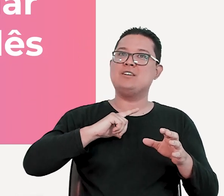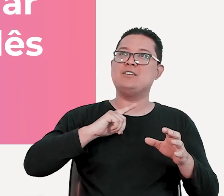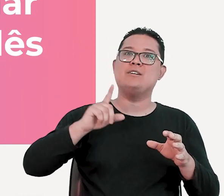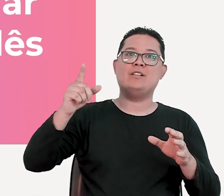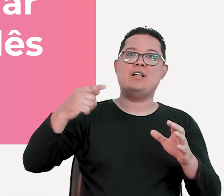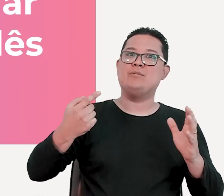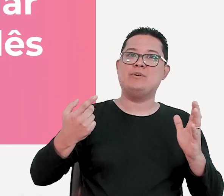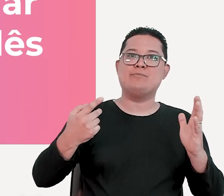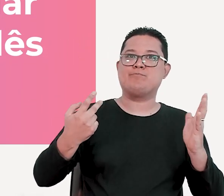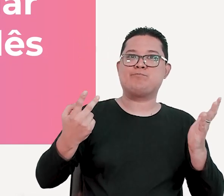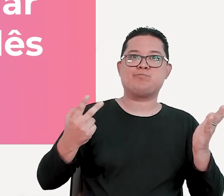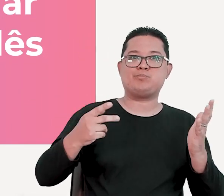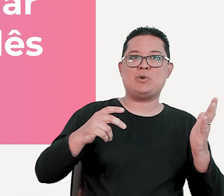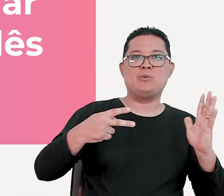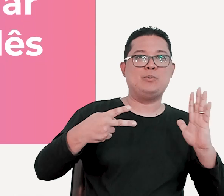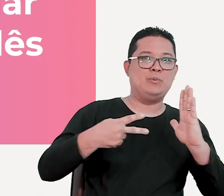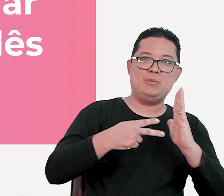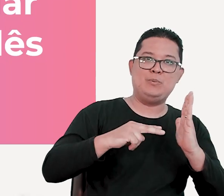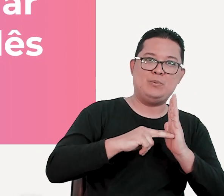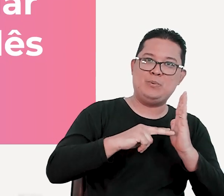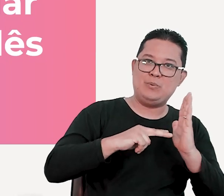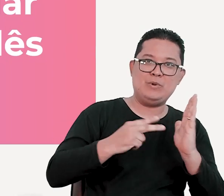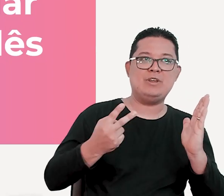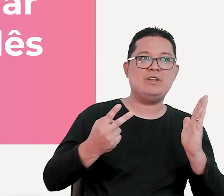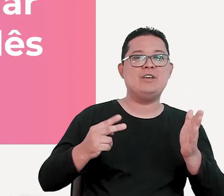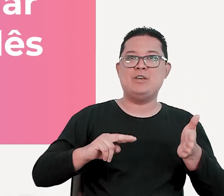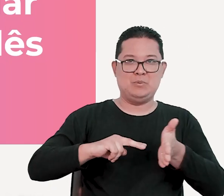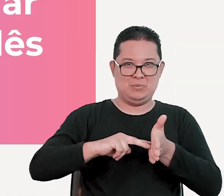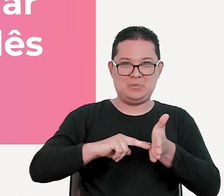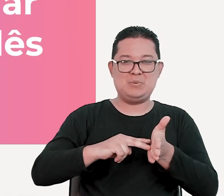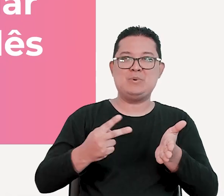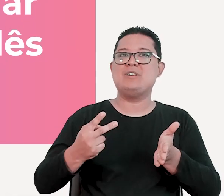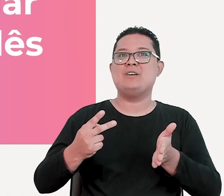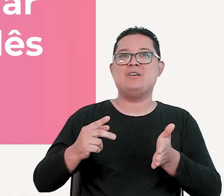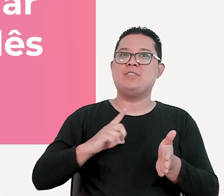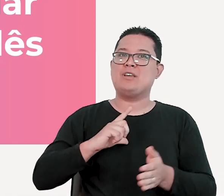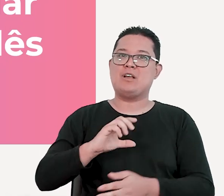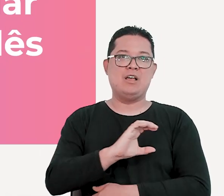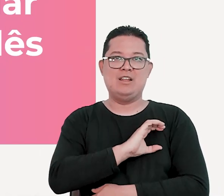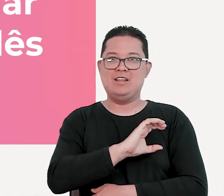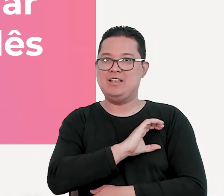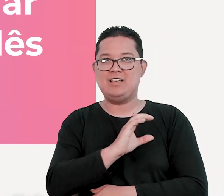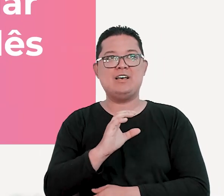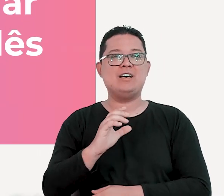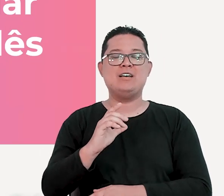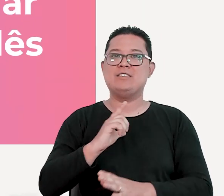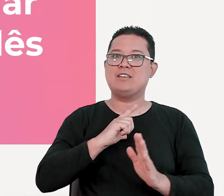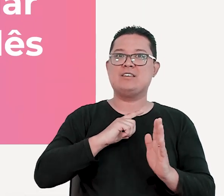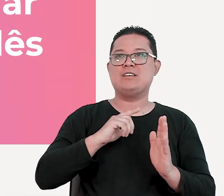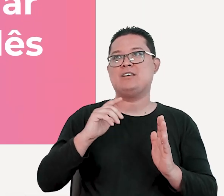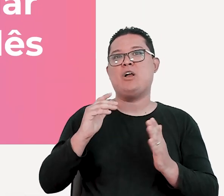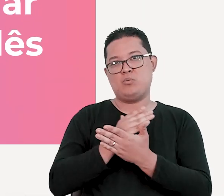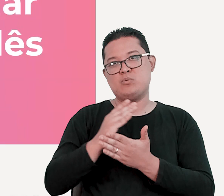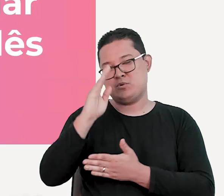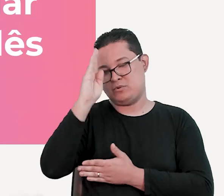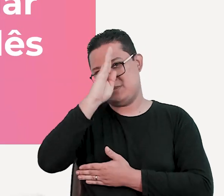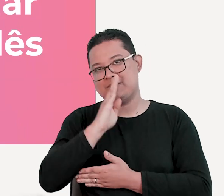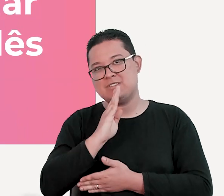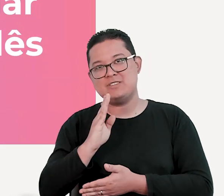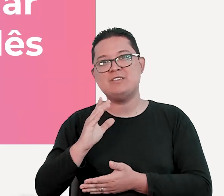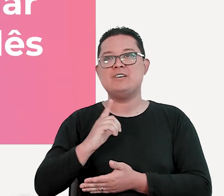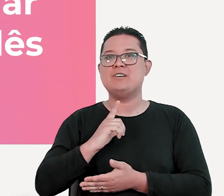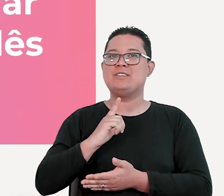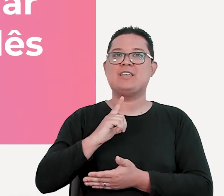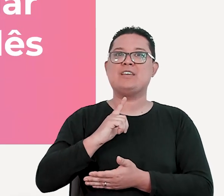do Canadá. Tem gente, tem alguns brasileiros, mas eles estão mais na parte de audiovisual, que é bem legal. A galera de